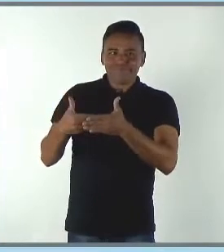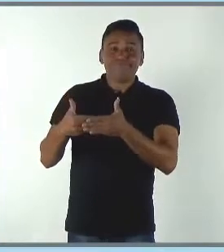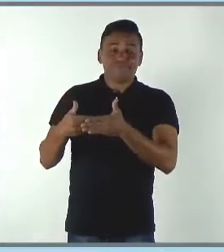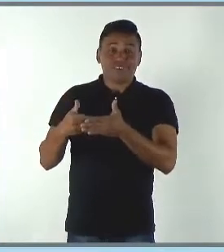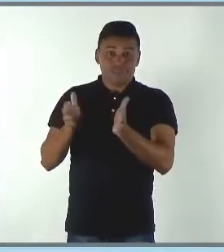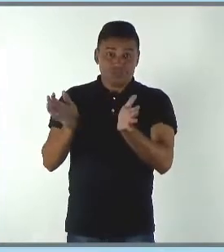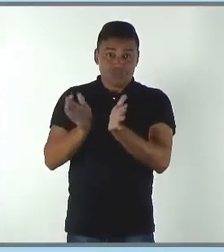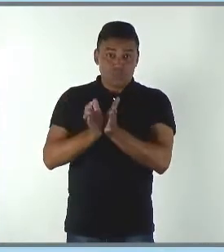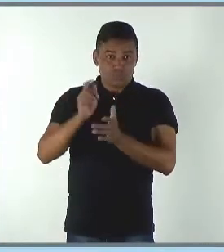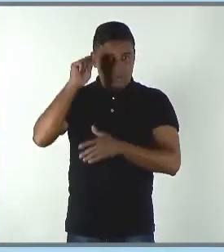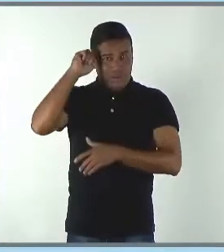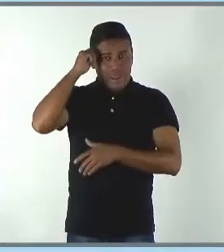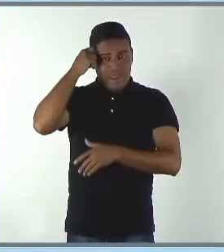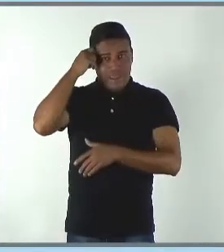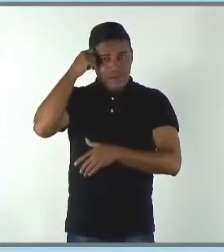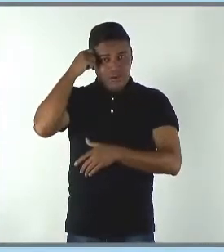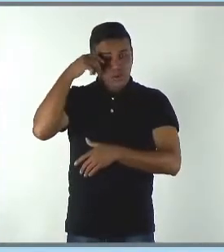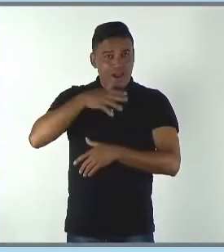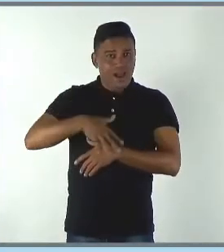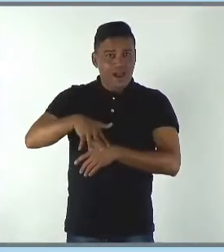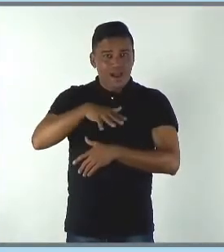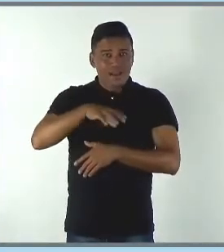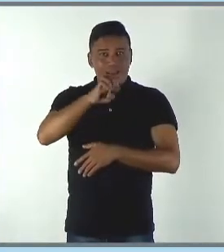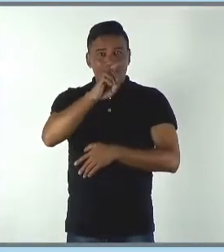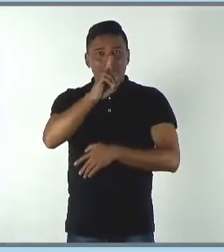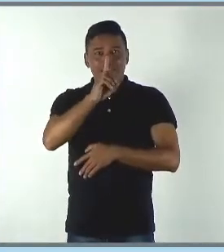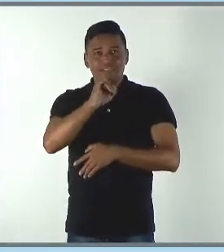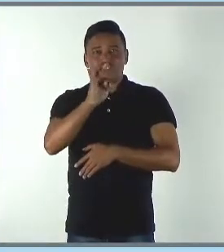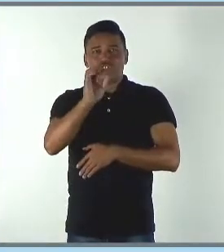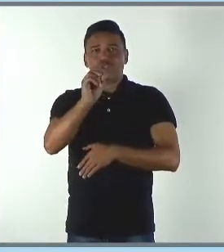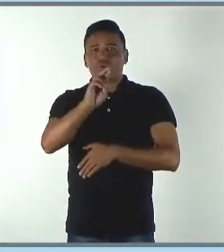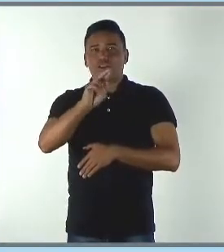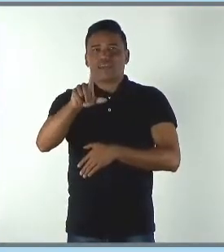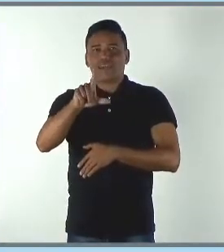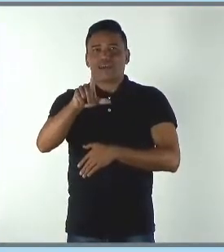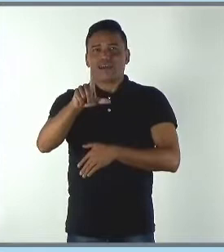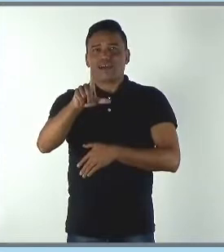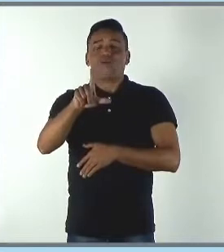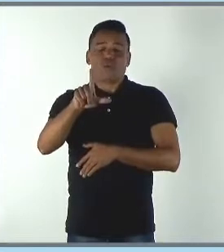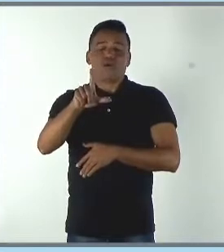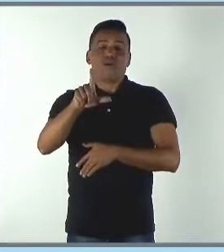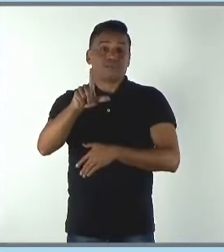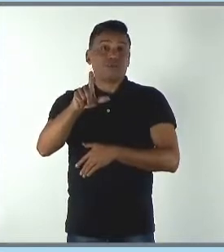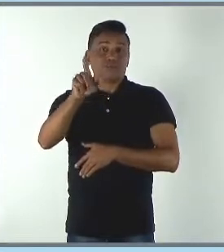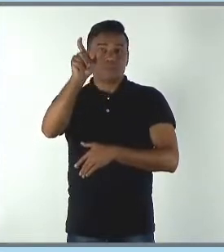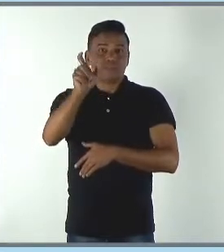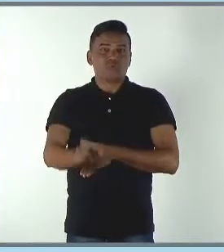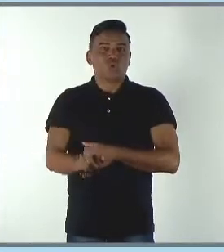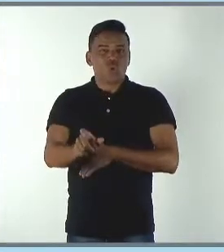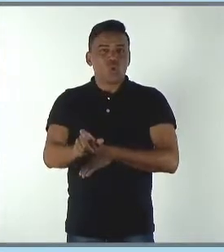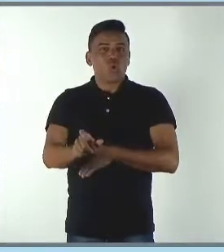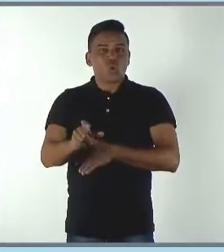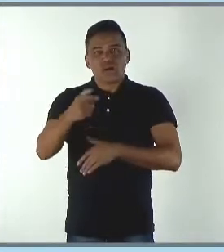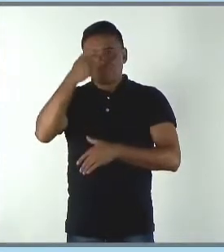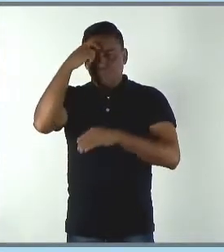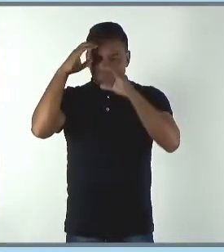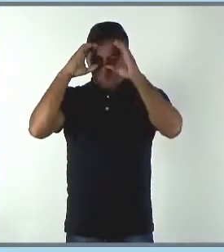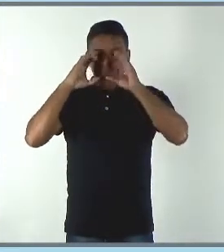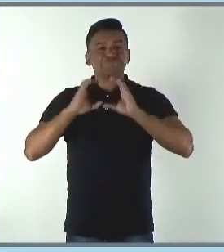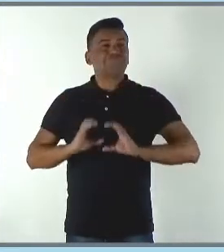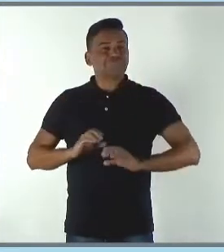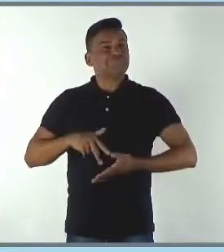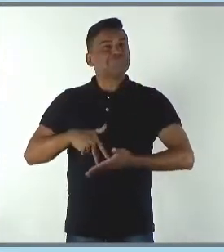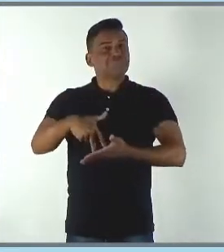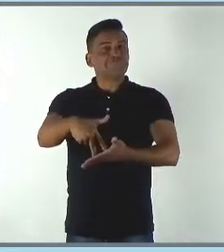de visibilidade, é uma vez mais o que vai acontecer com os sujeitos, os cidadãos, as pessoas negras